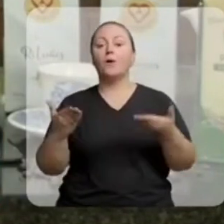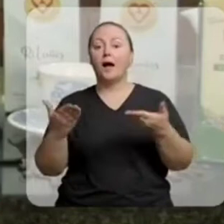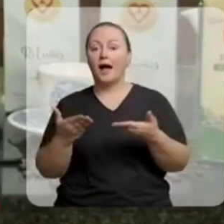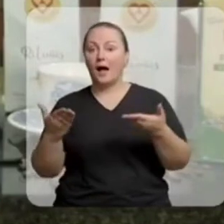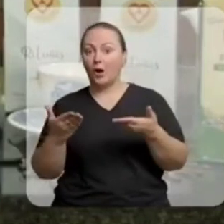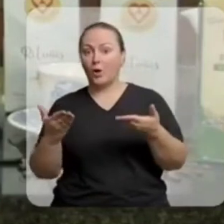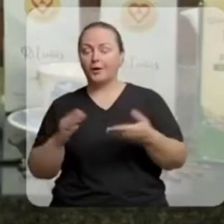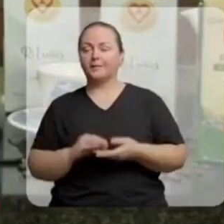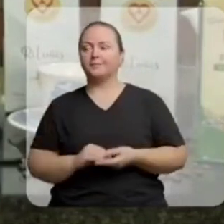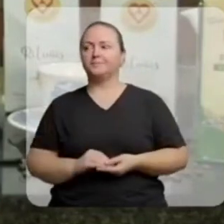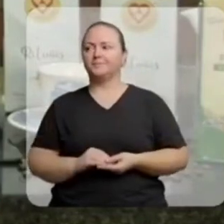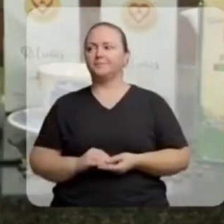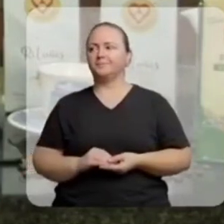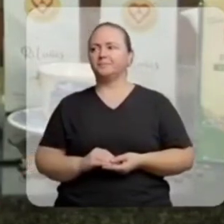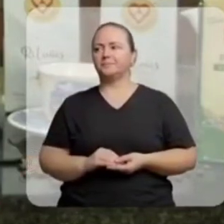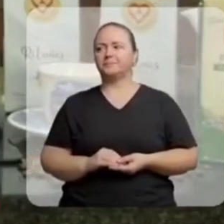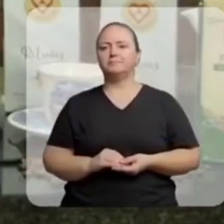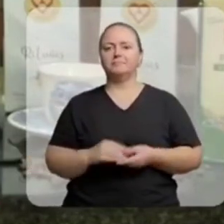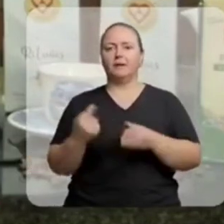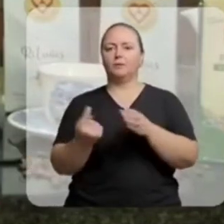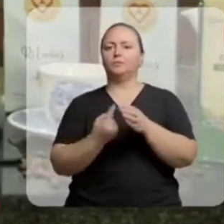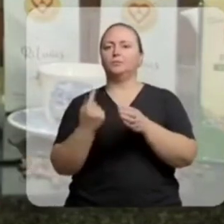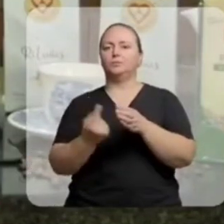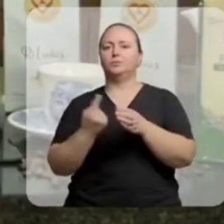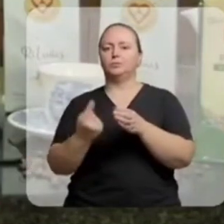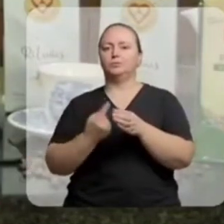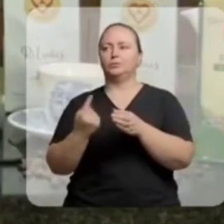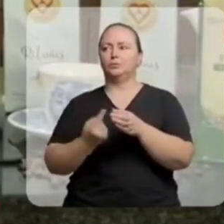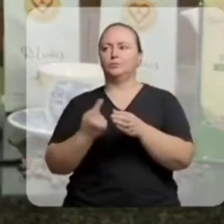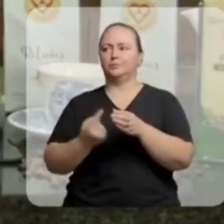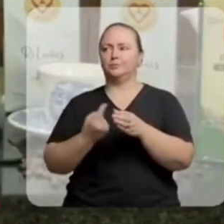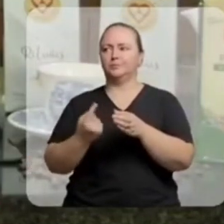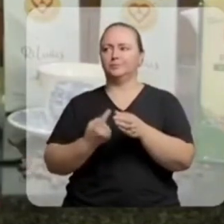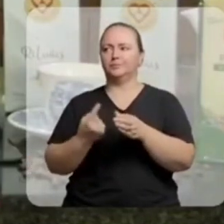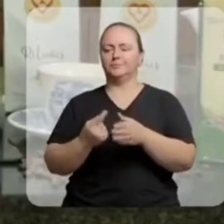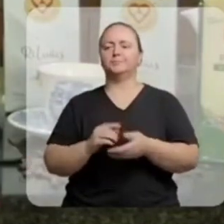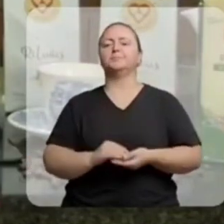usar, desculpa, o liquidificador.